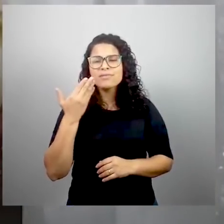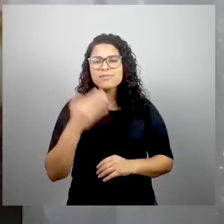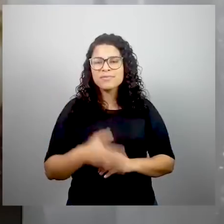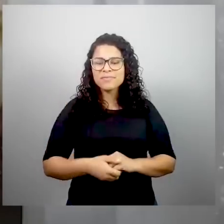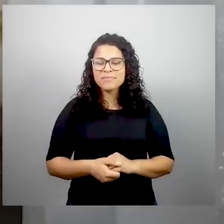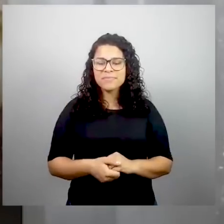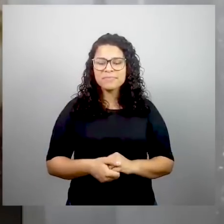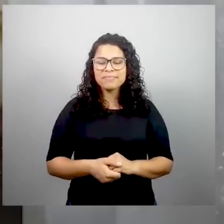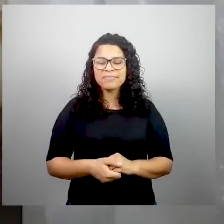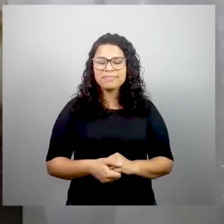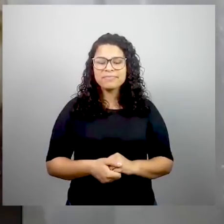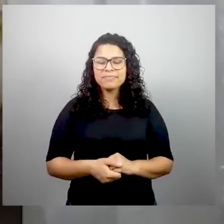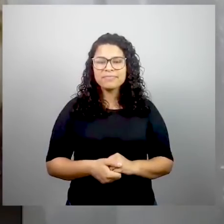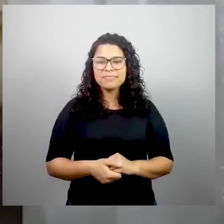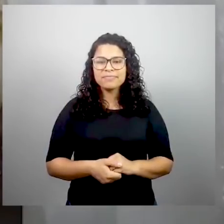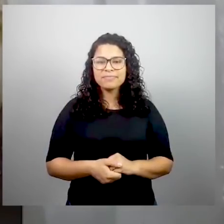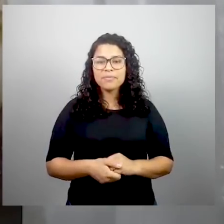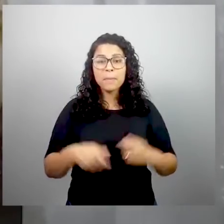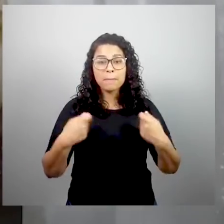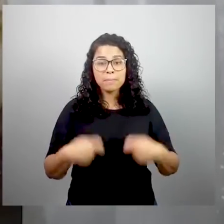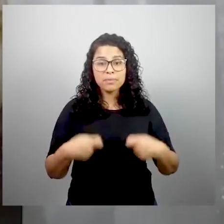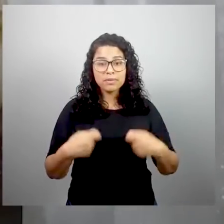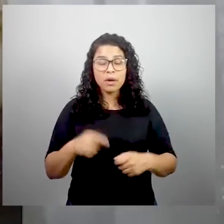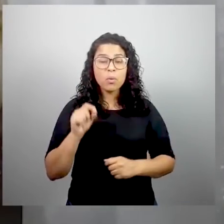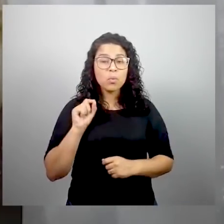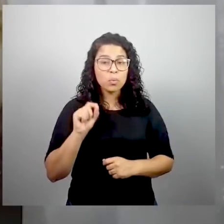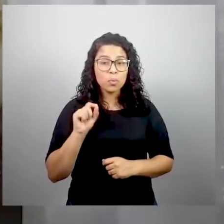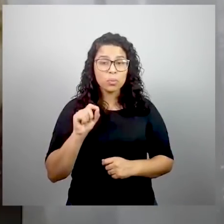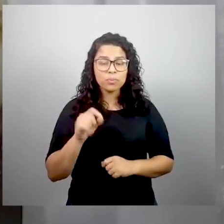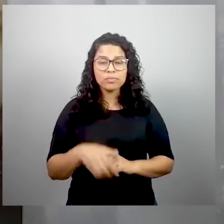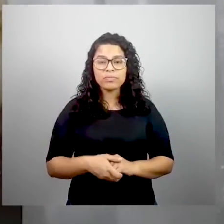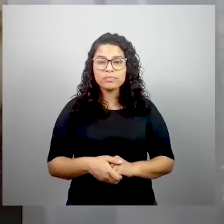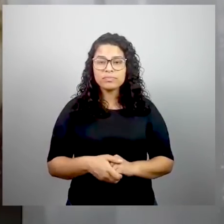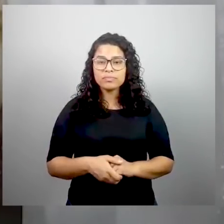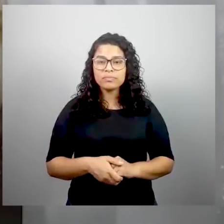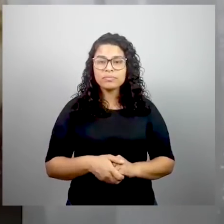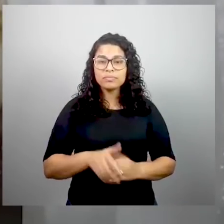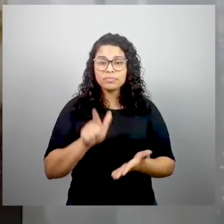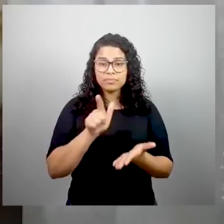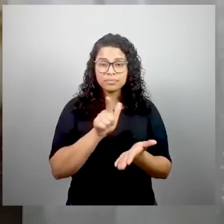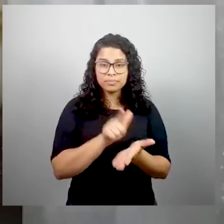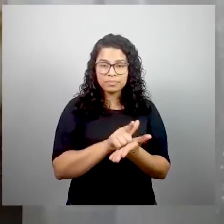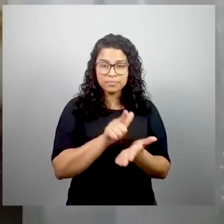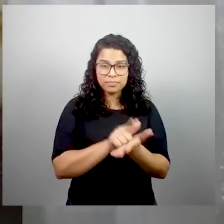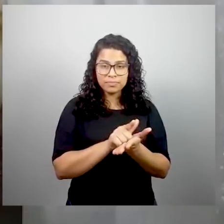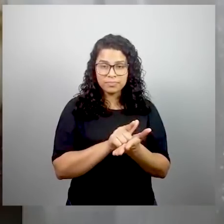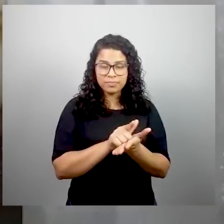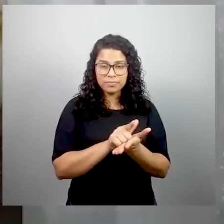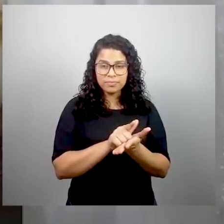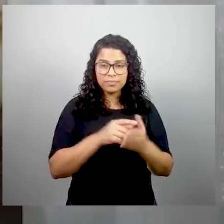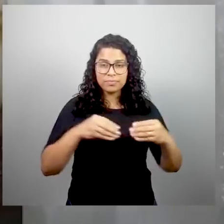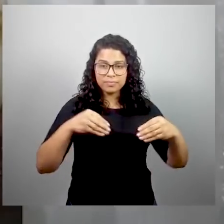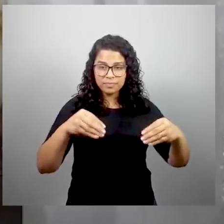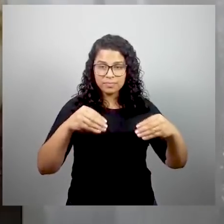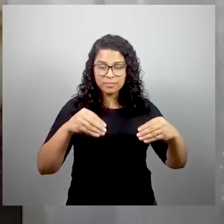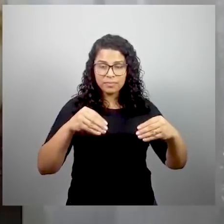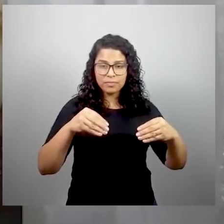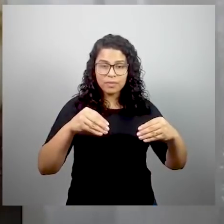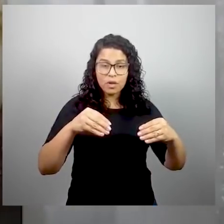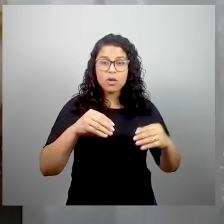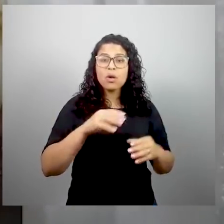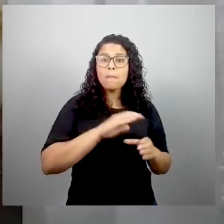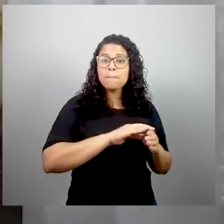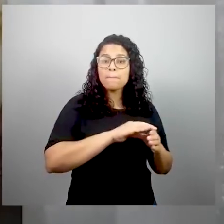fazer. Vocês vão precisar de um papelão cortado em círculo ou uma tampa